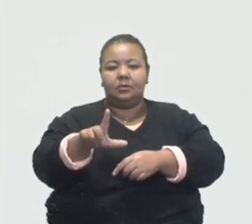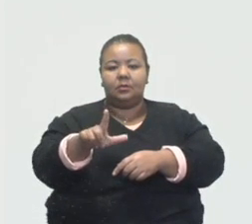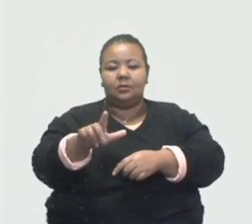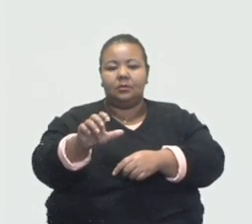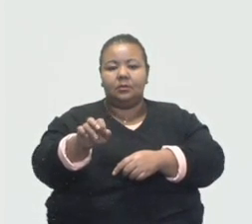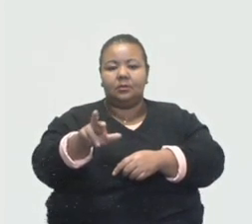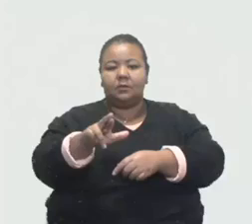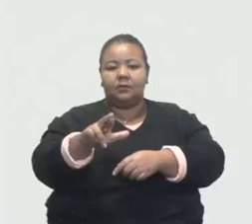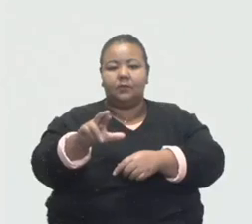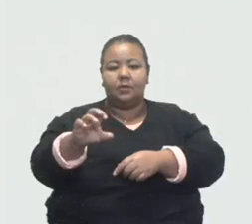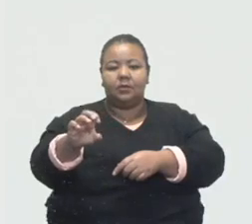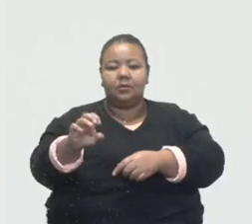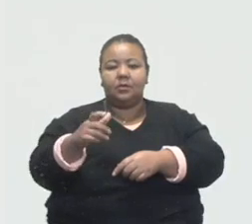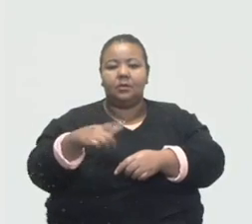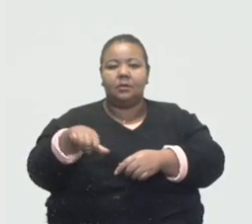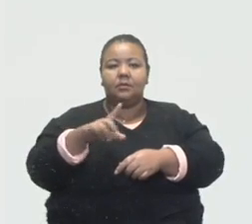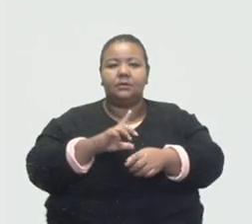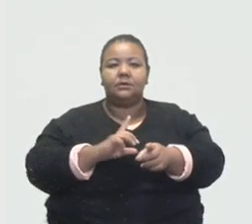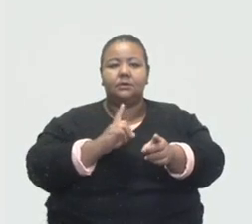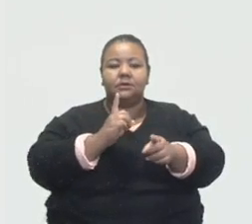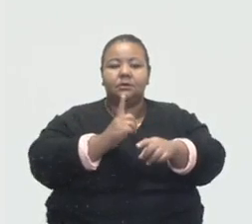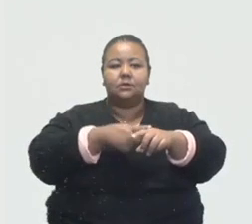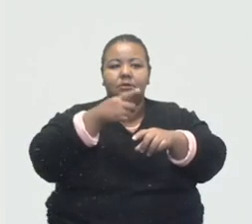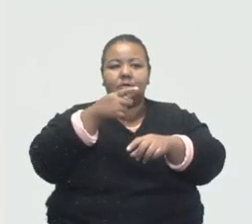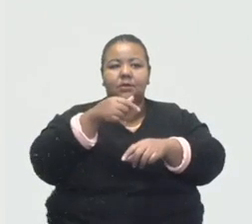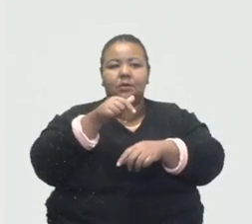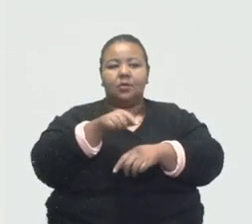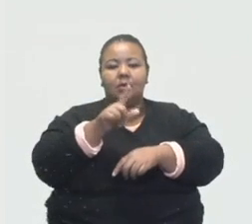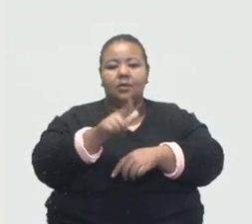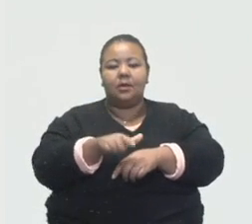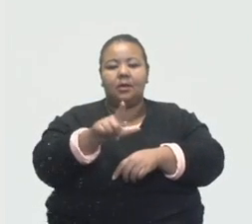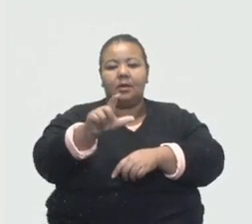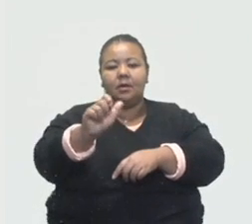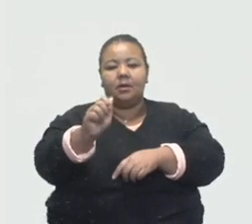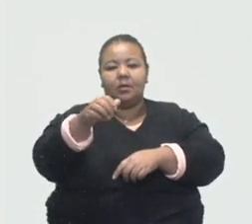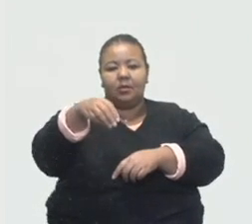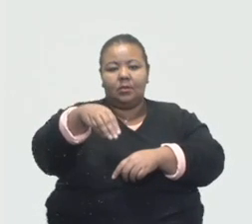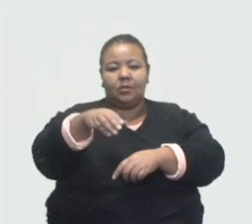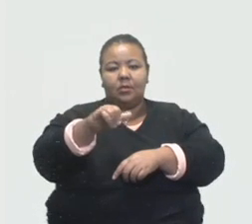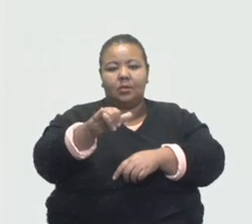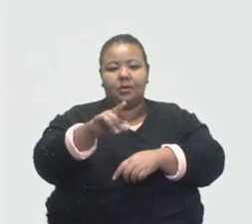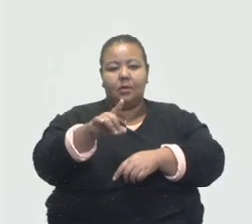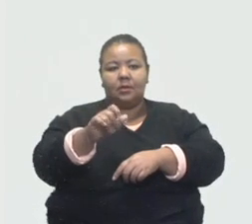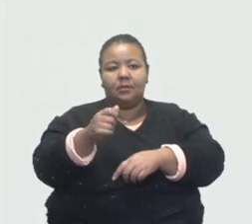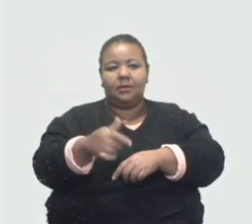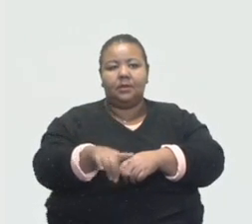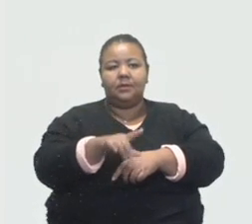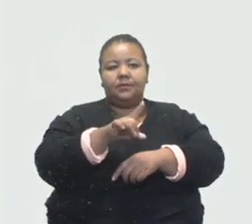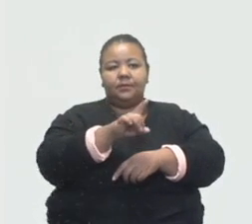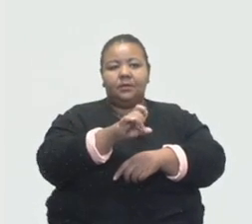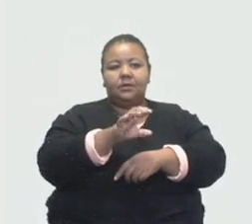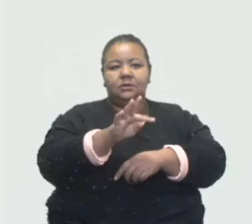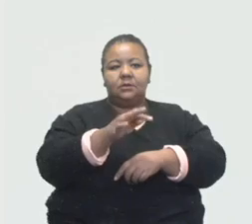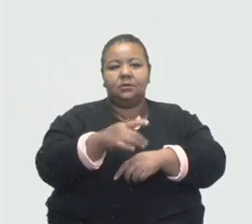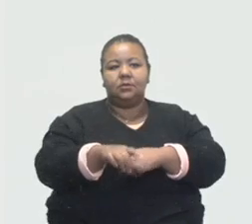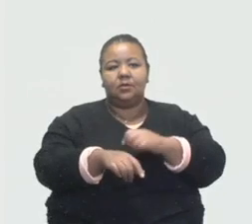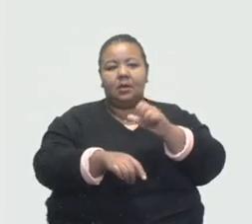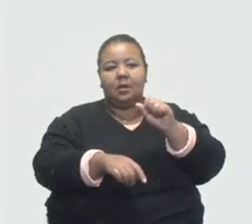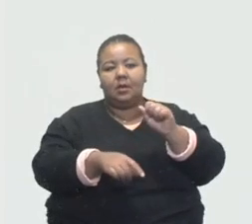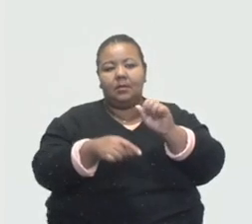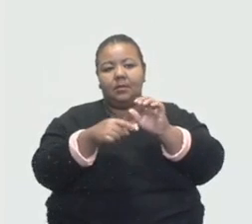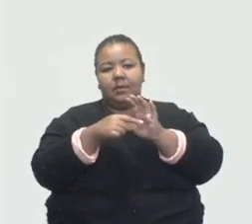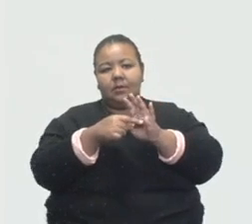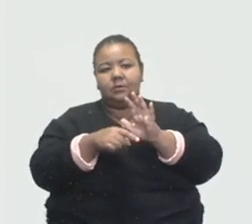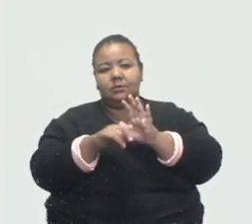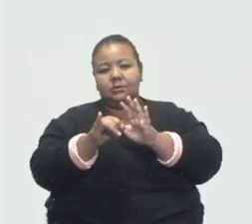e determinar o lambda, tal que o determinante da matriz A menos lambda vezes a identidade vai